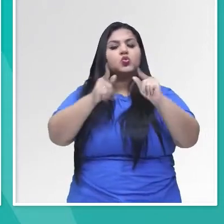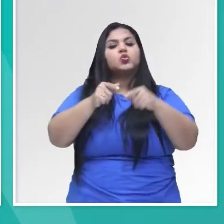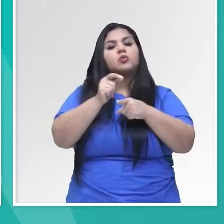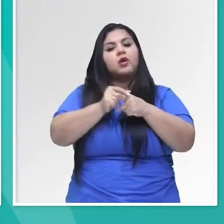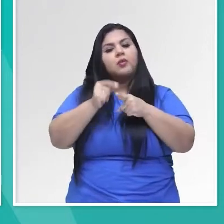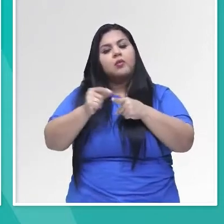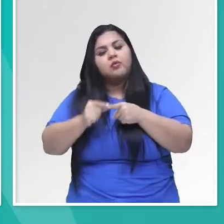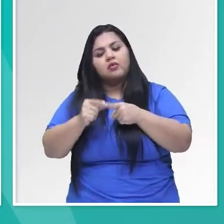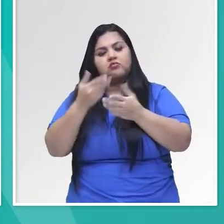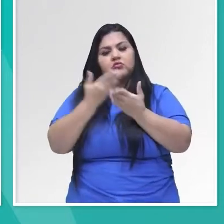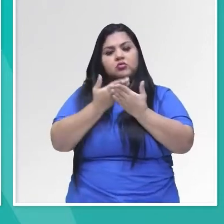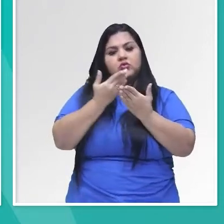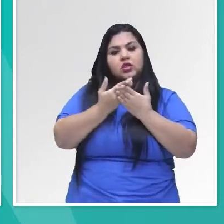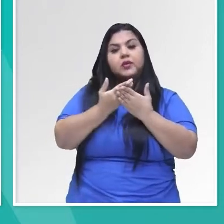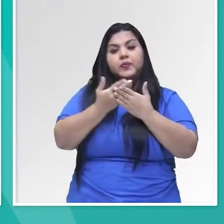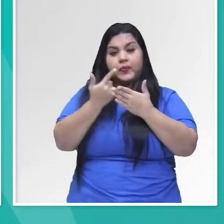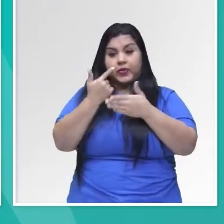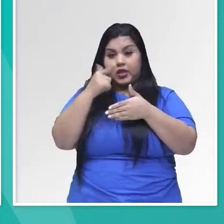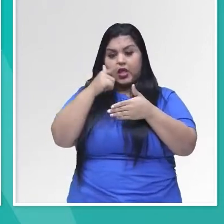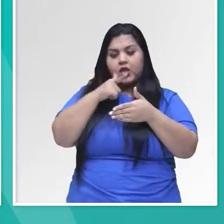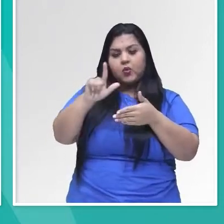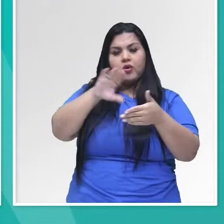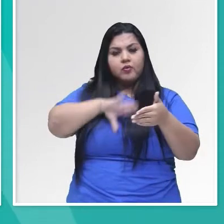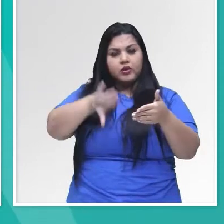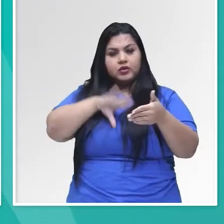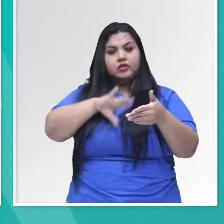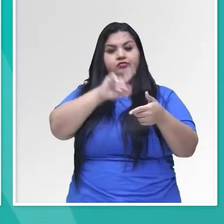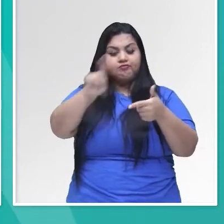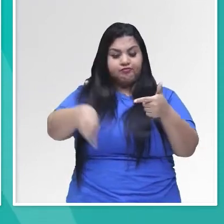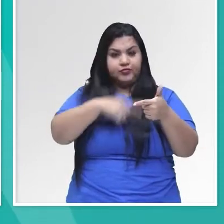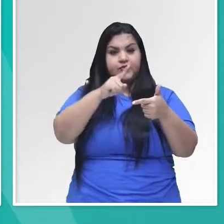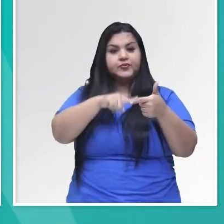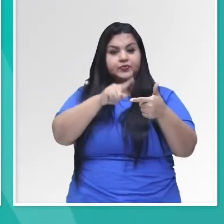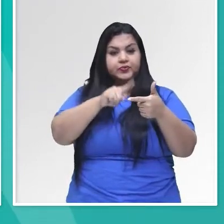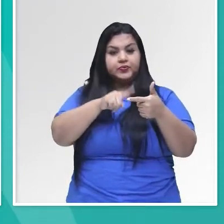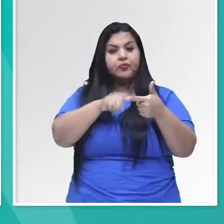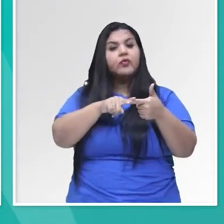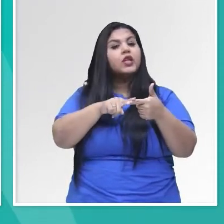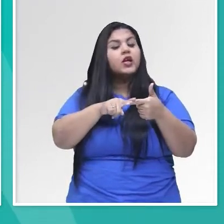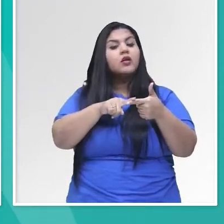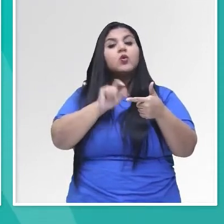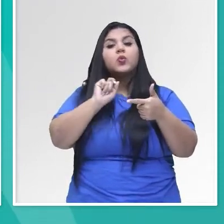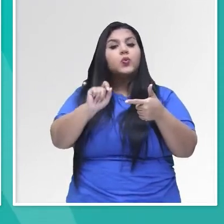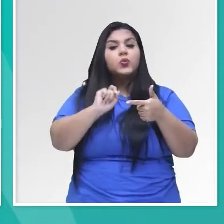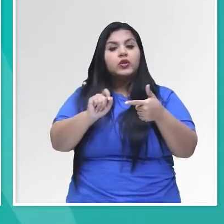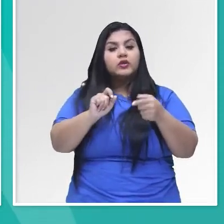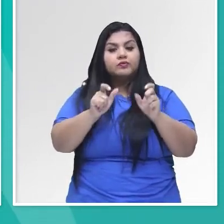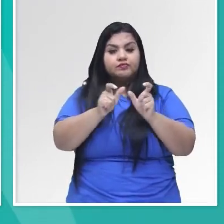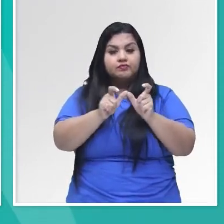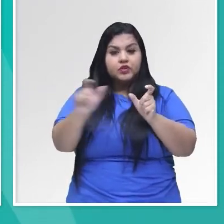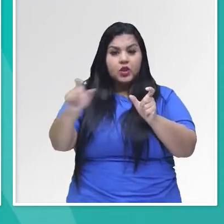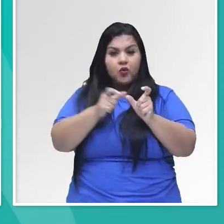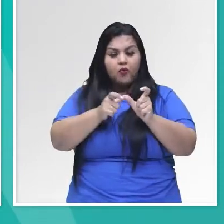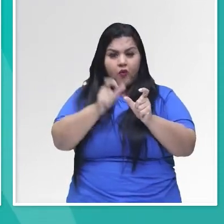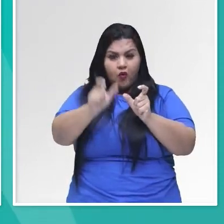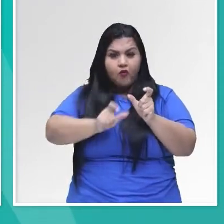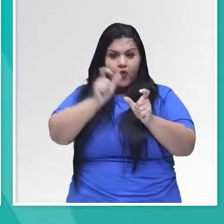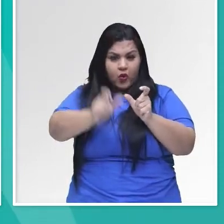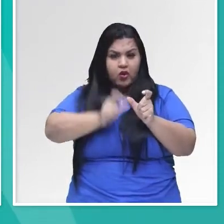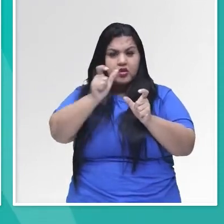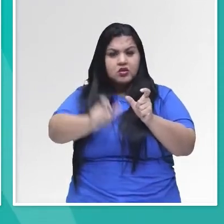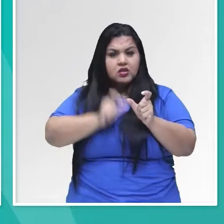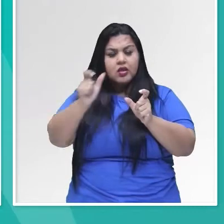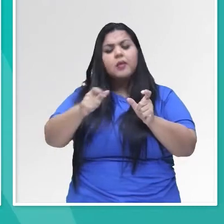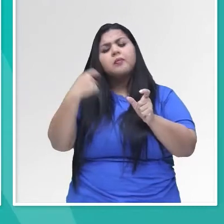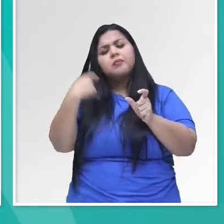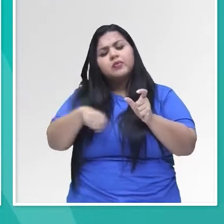língua portuguesa. Porque quando nós vamos para a morfologia, nós estudamos principalmente as classes gramaticais.